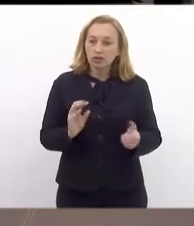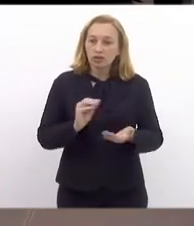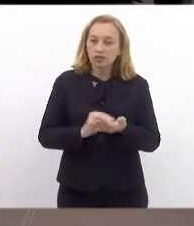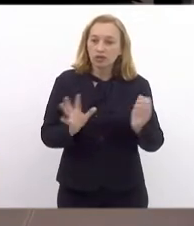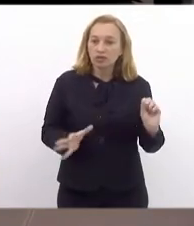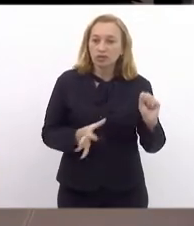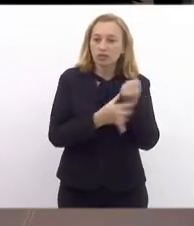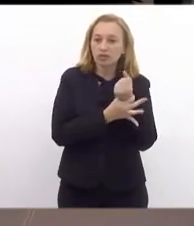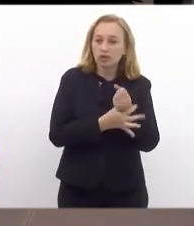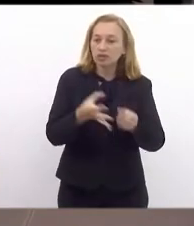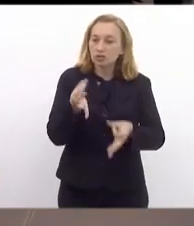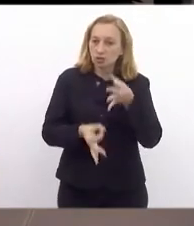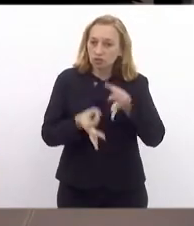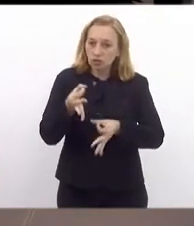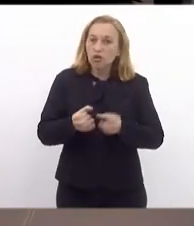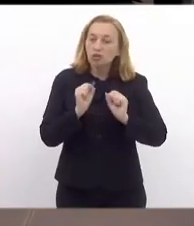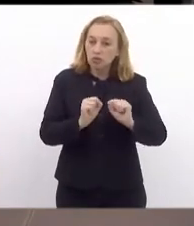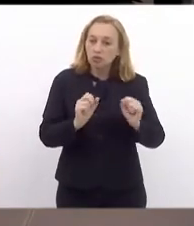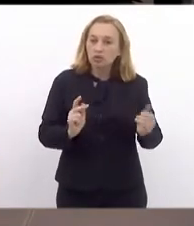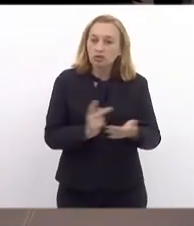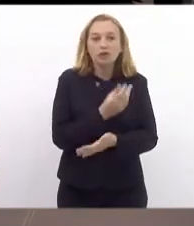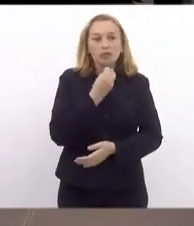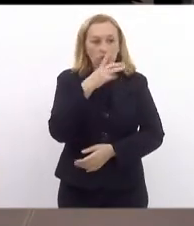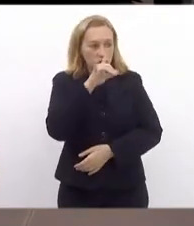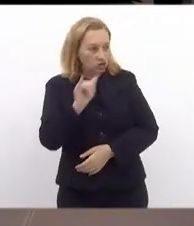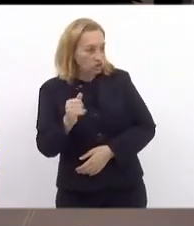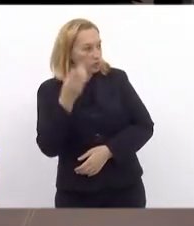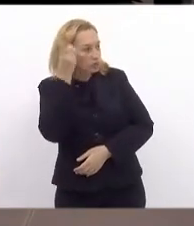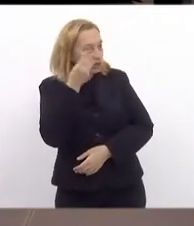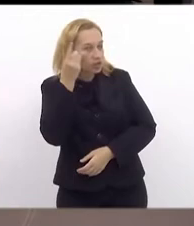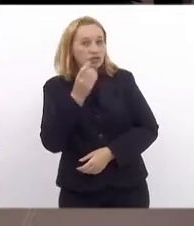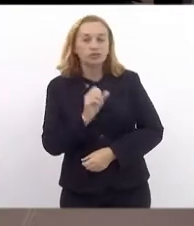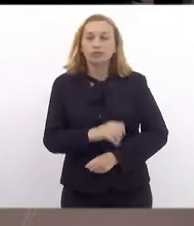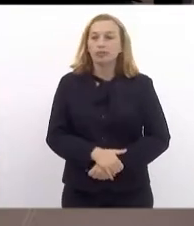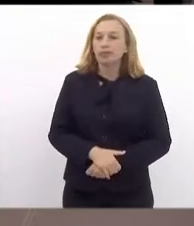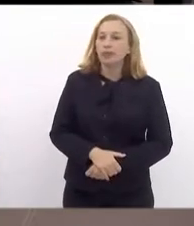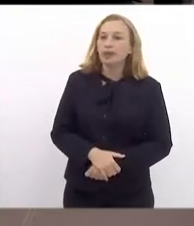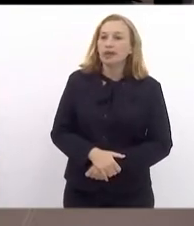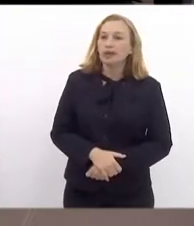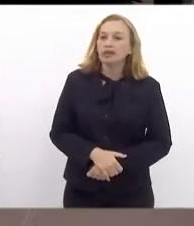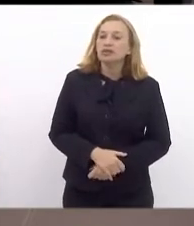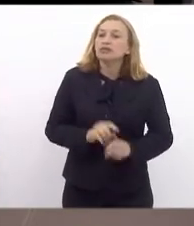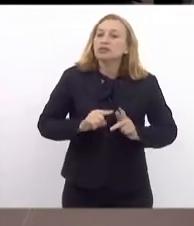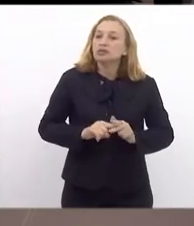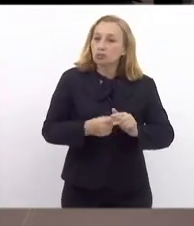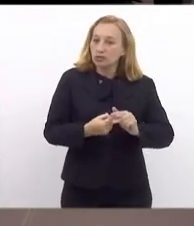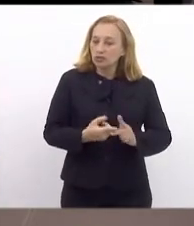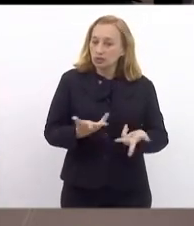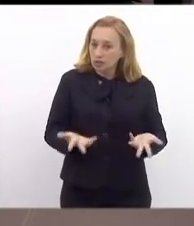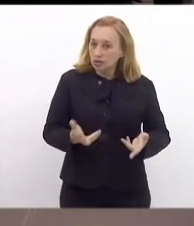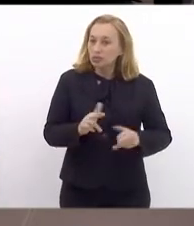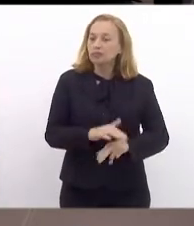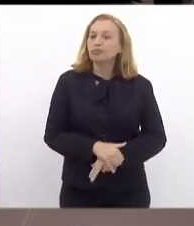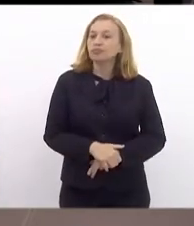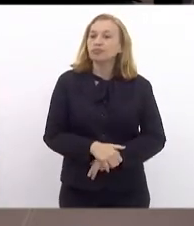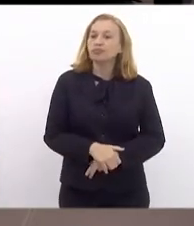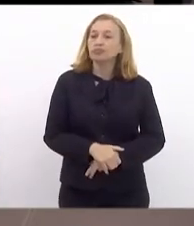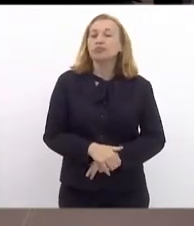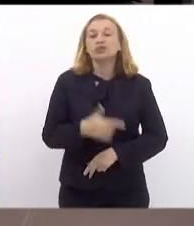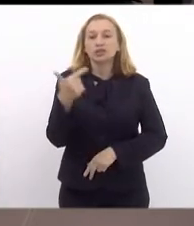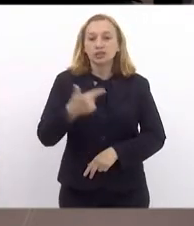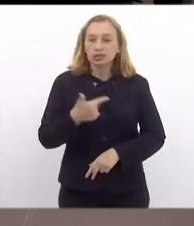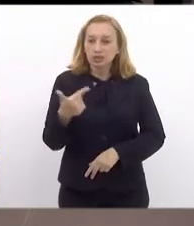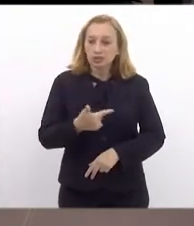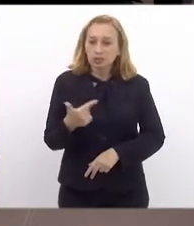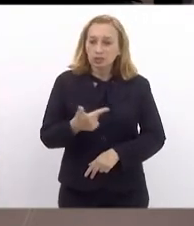jurídica que poderia dizer bom dia Deputado que poderia devia dessa modificação né e